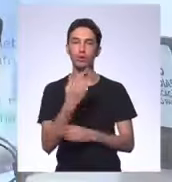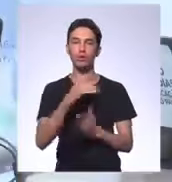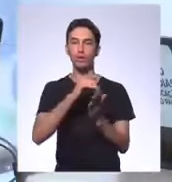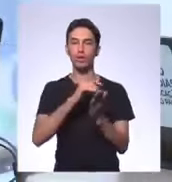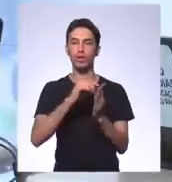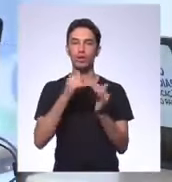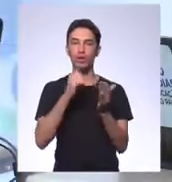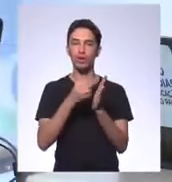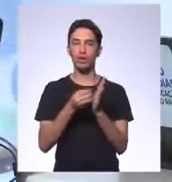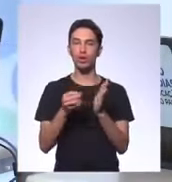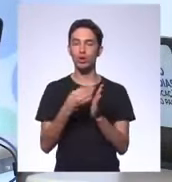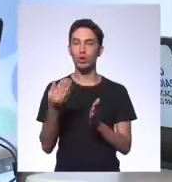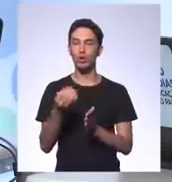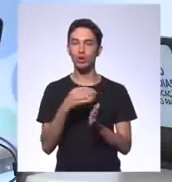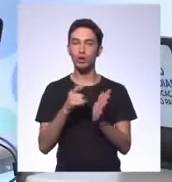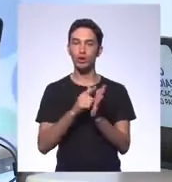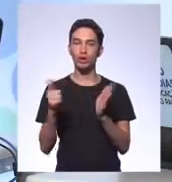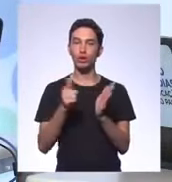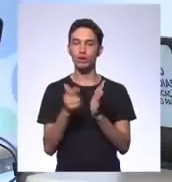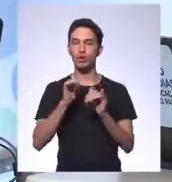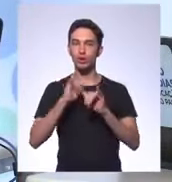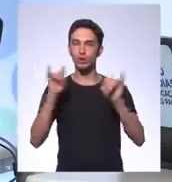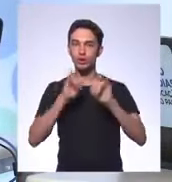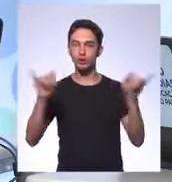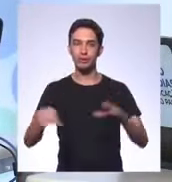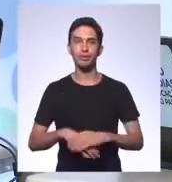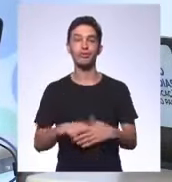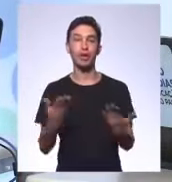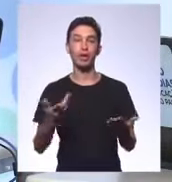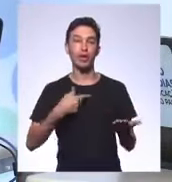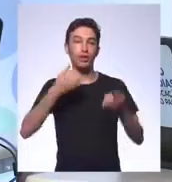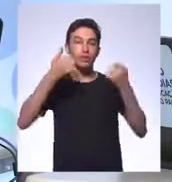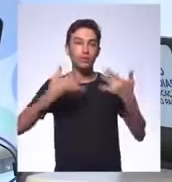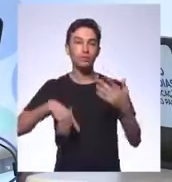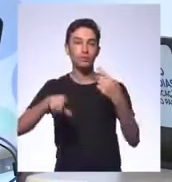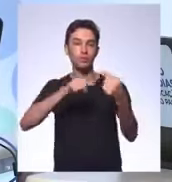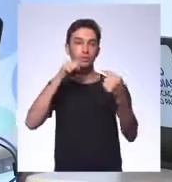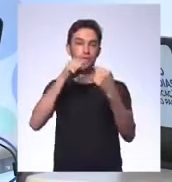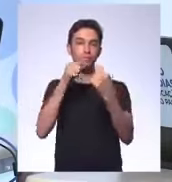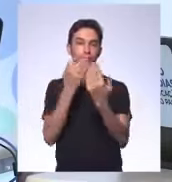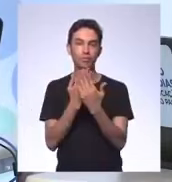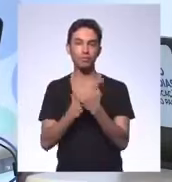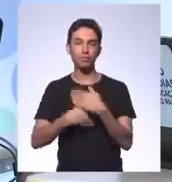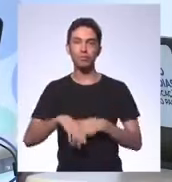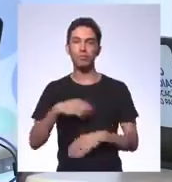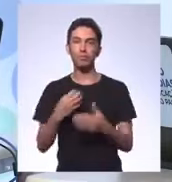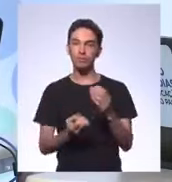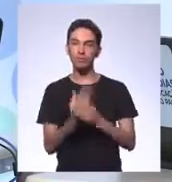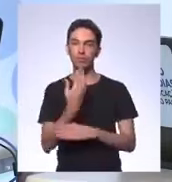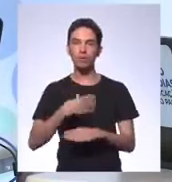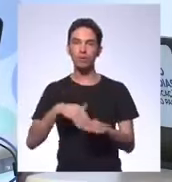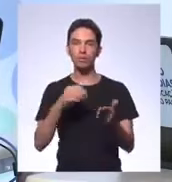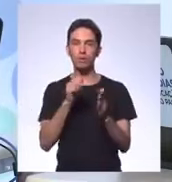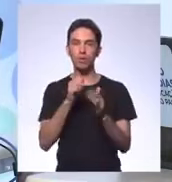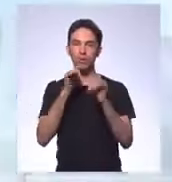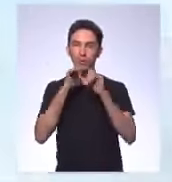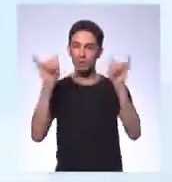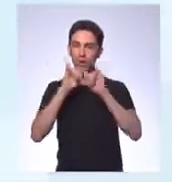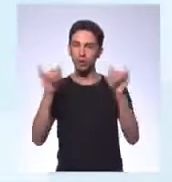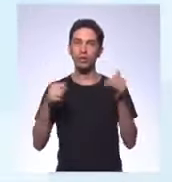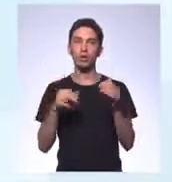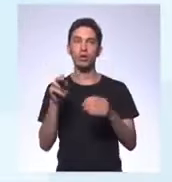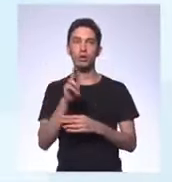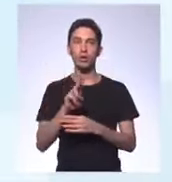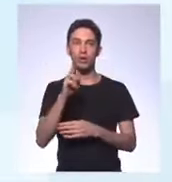Bom, vamos lá? Gente, eu vou agora falar dos objetivos da aula, tá? Então, produzir uma notícia a partir das